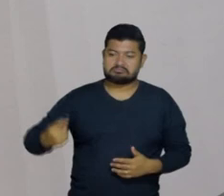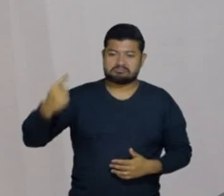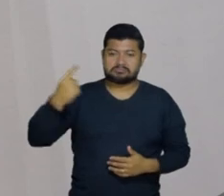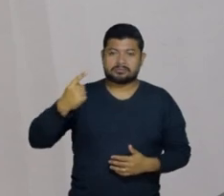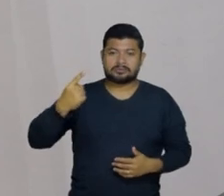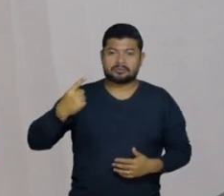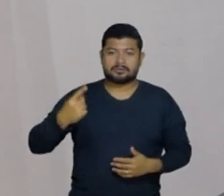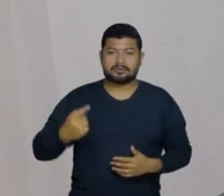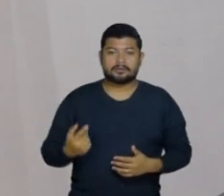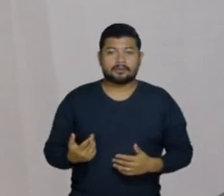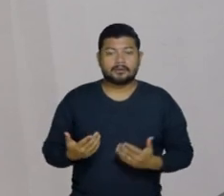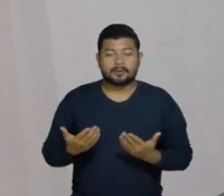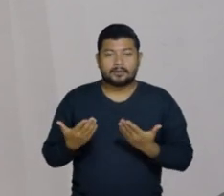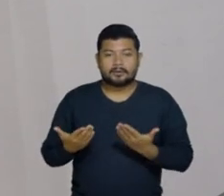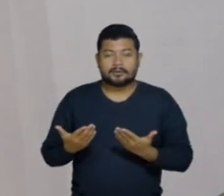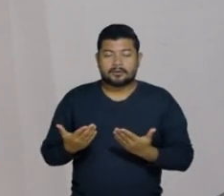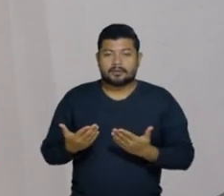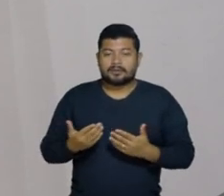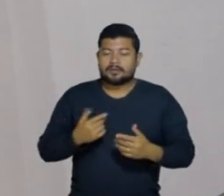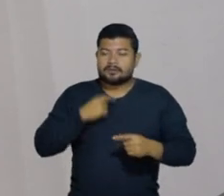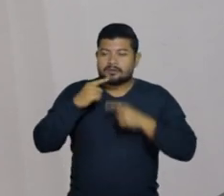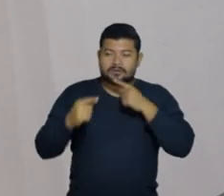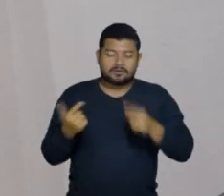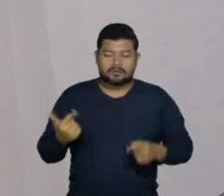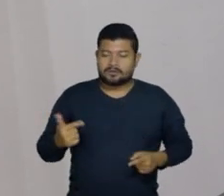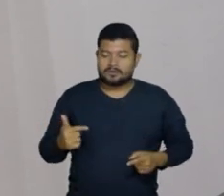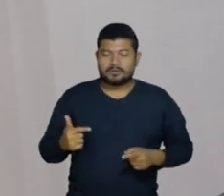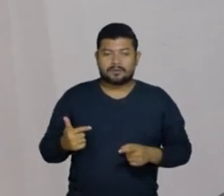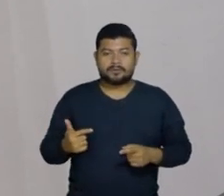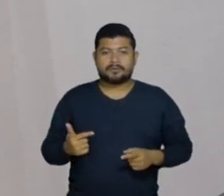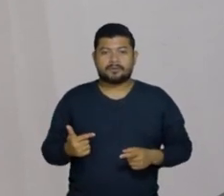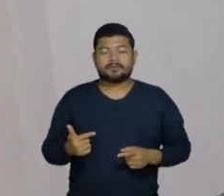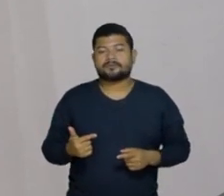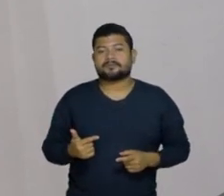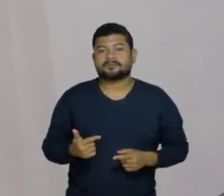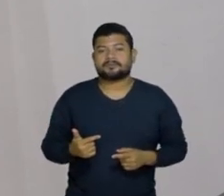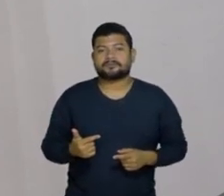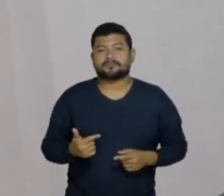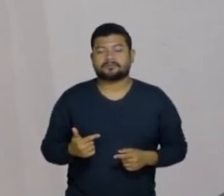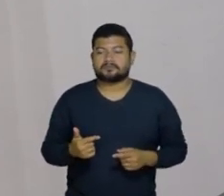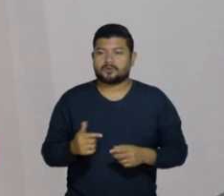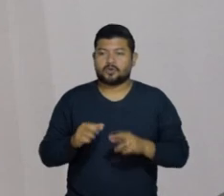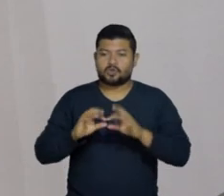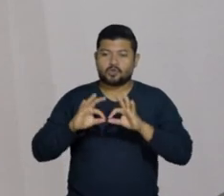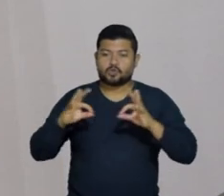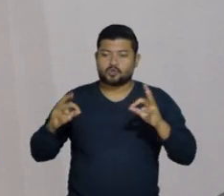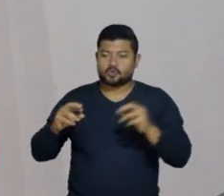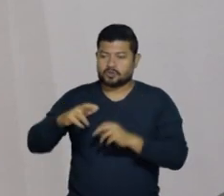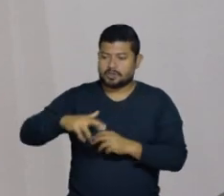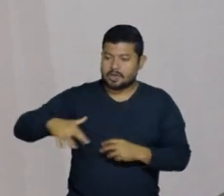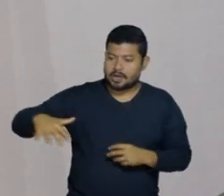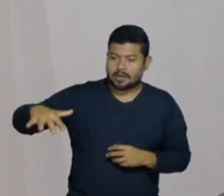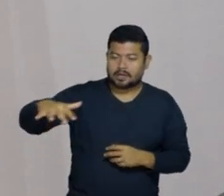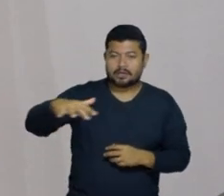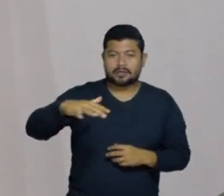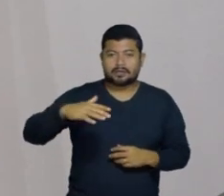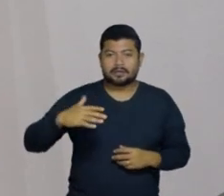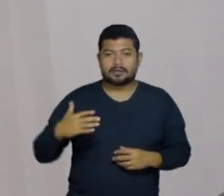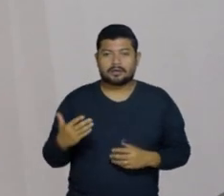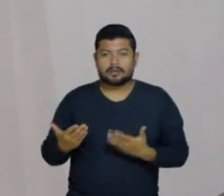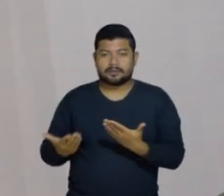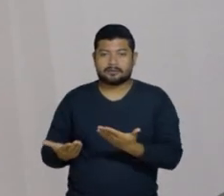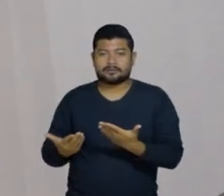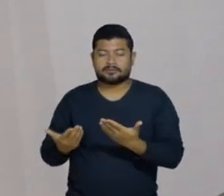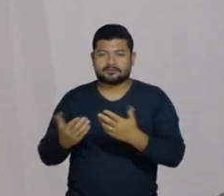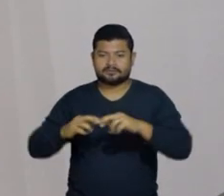que toda a região, todo o entorno, Urubici e Grão-Pará, Lauro Miller,